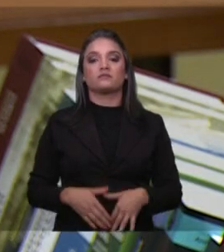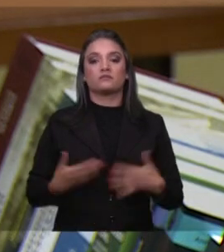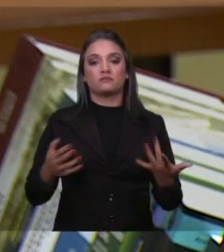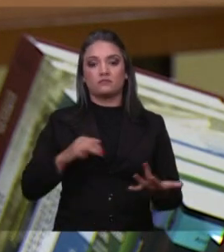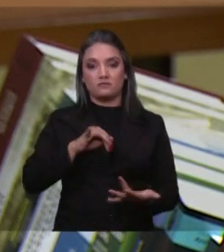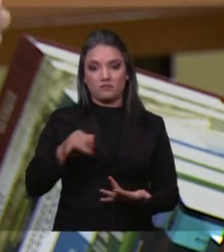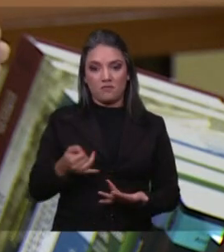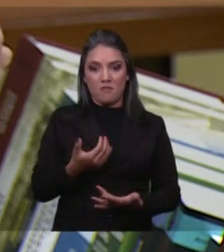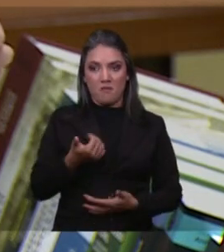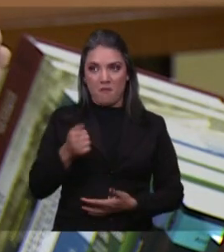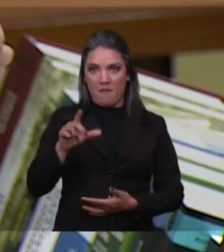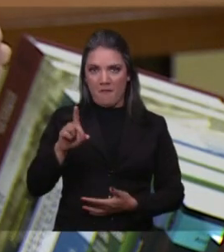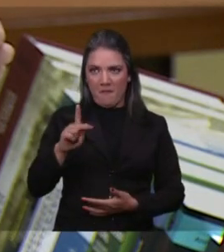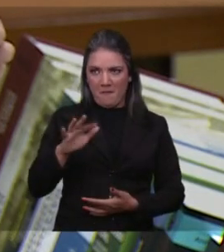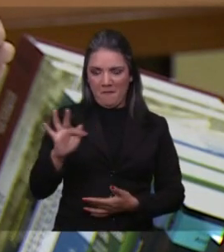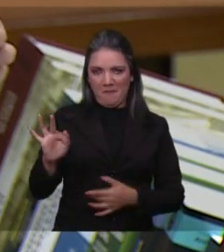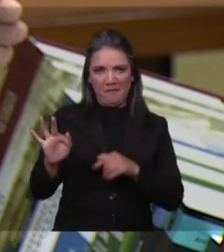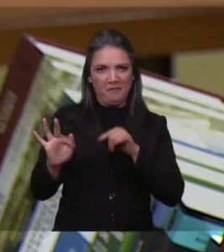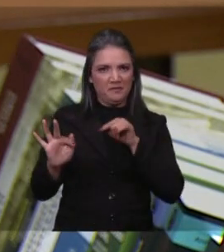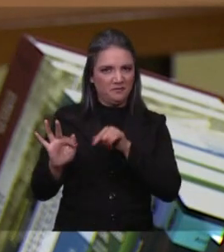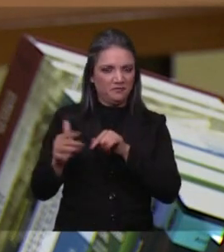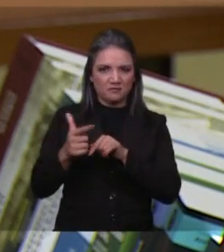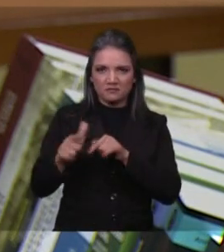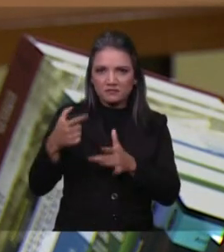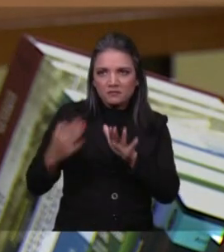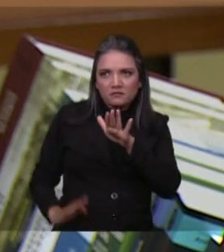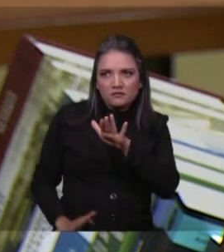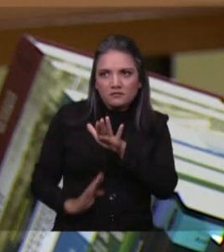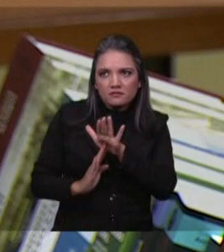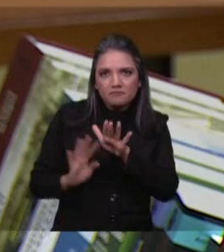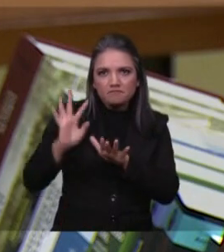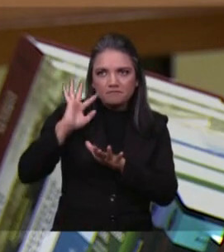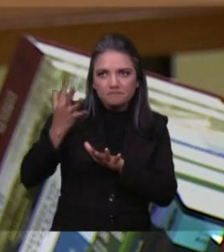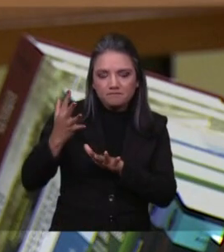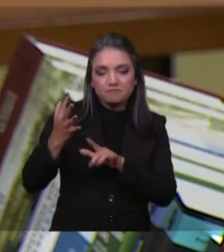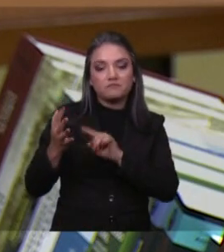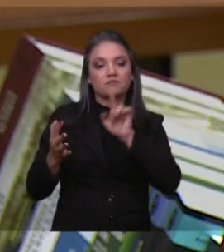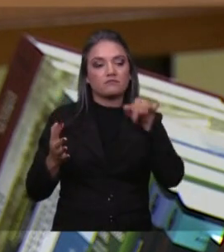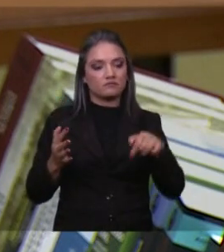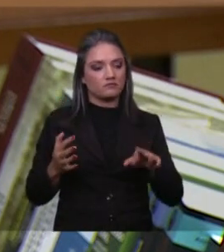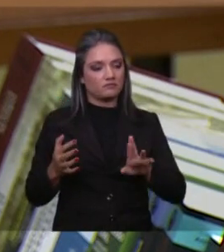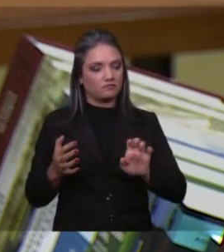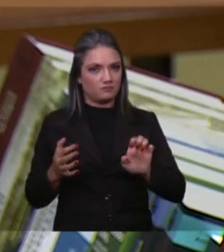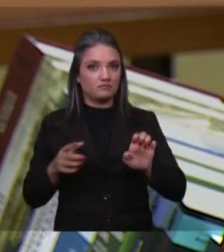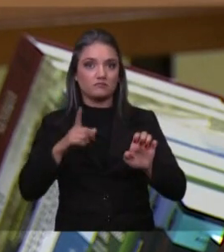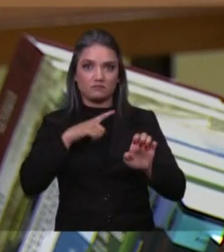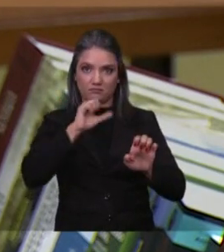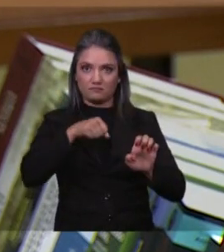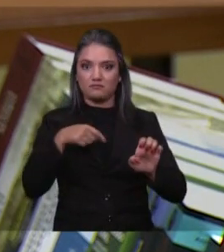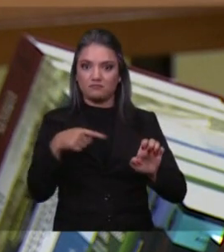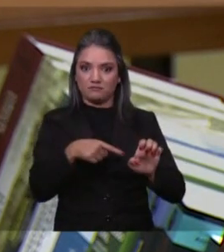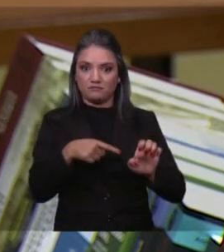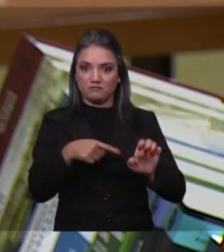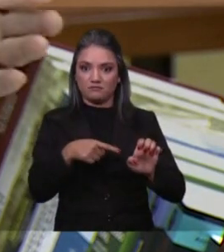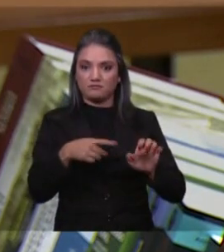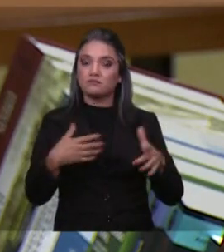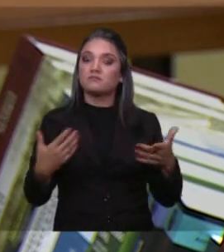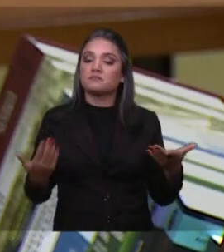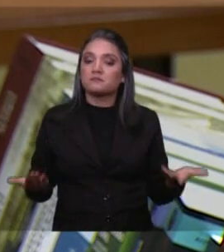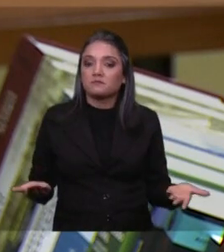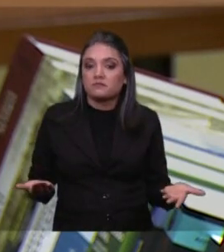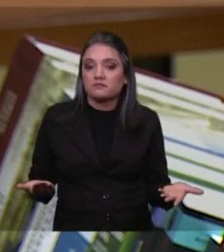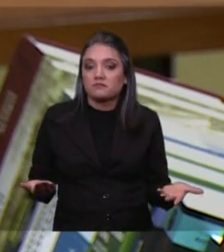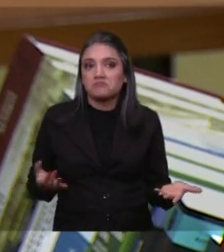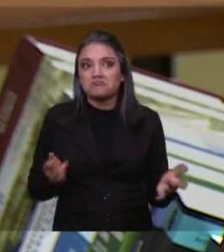na DPF não houve modulação. No recurso ordinário, houve modulação. Então, se